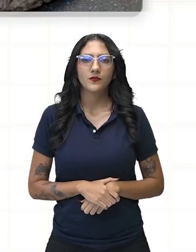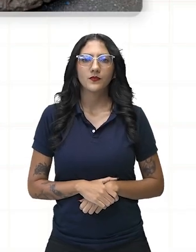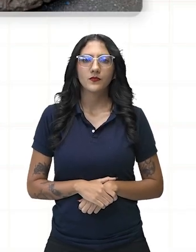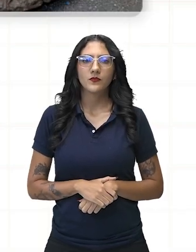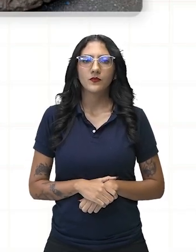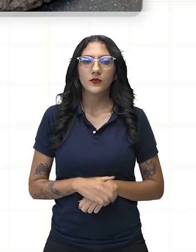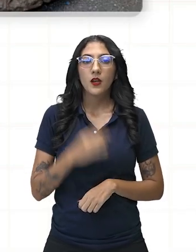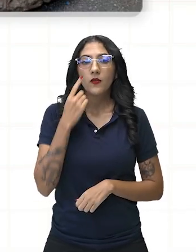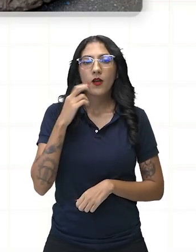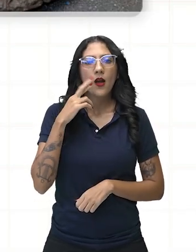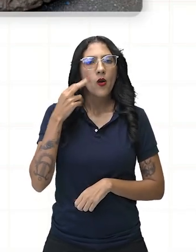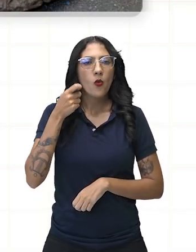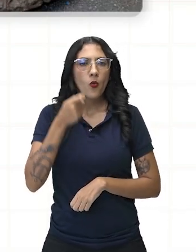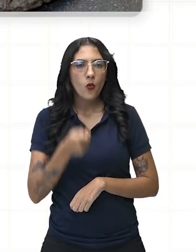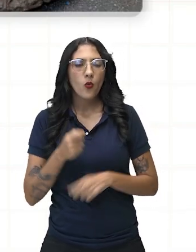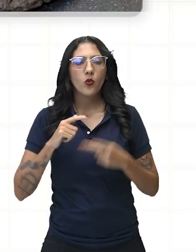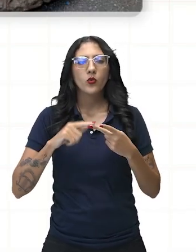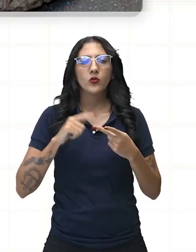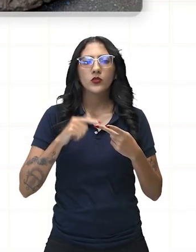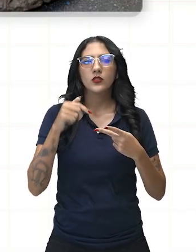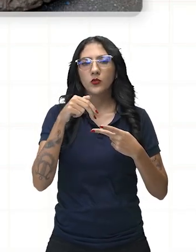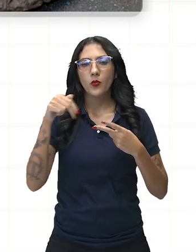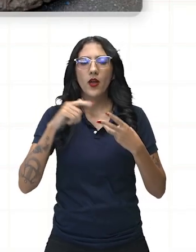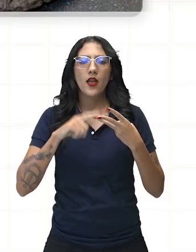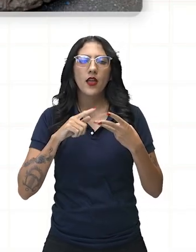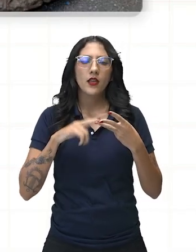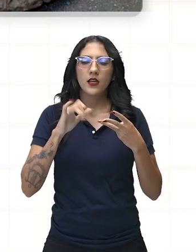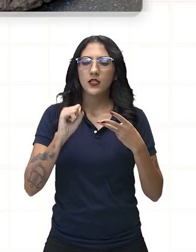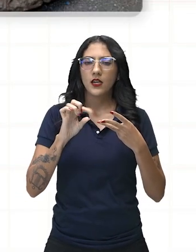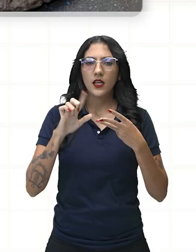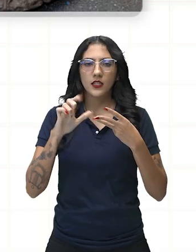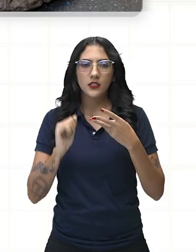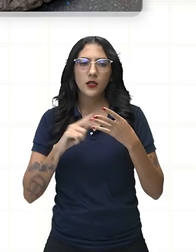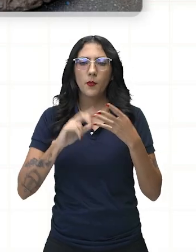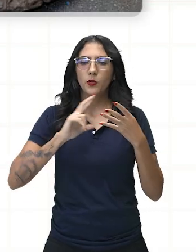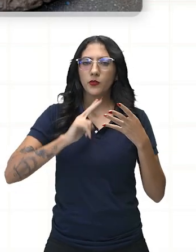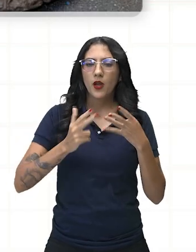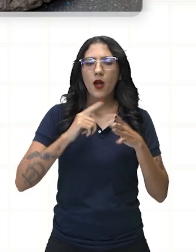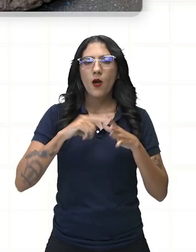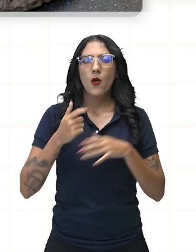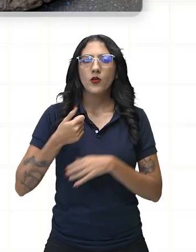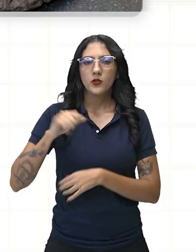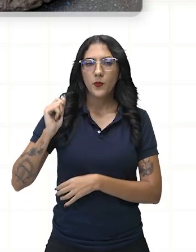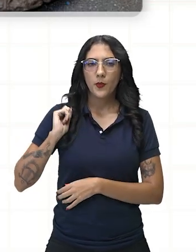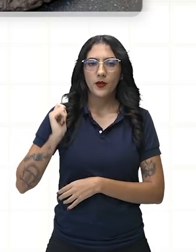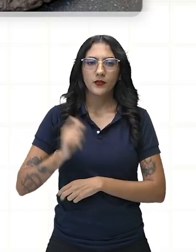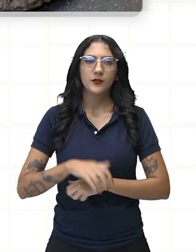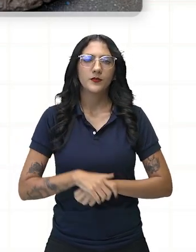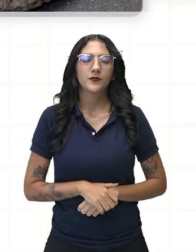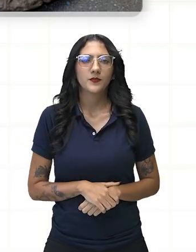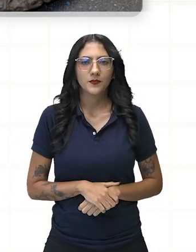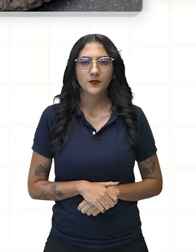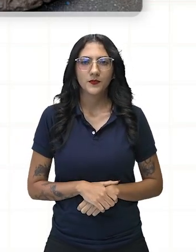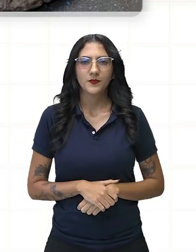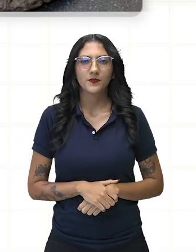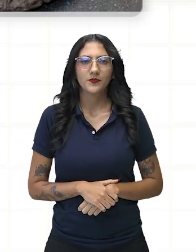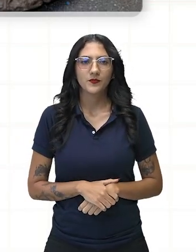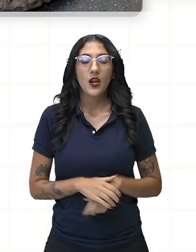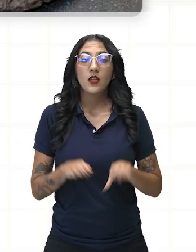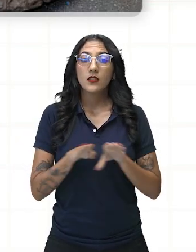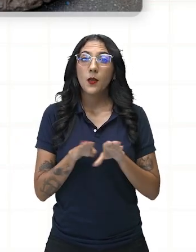para a Rússia, Noruega, Islândia, Portugal e Espanha. Bem, não podemos esquecer